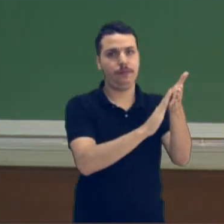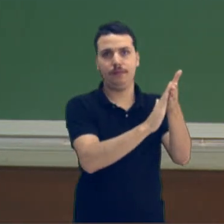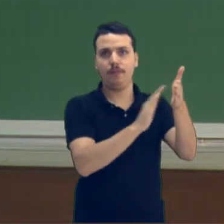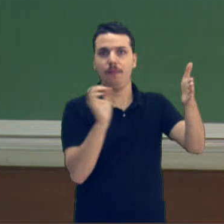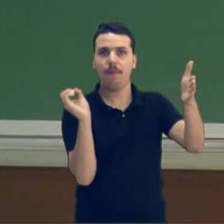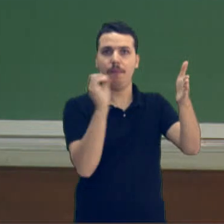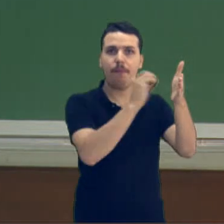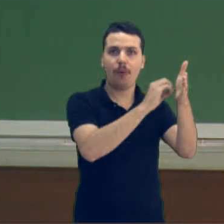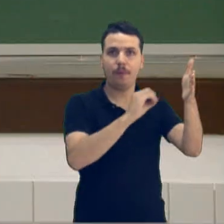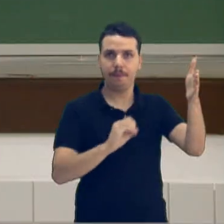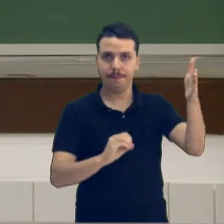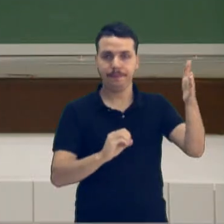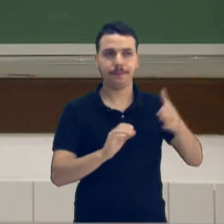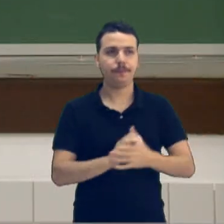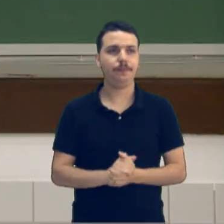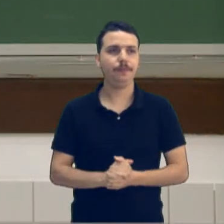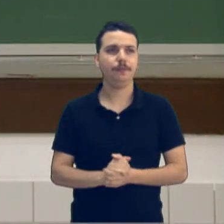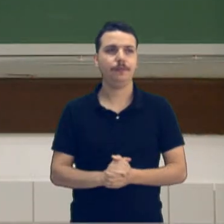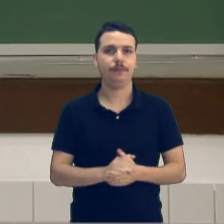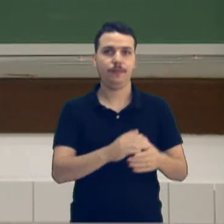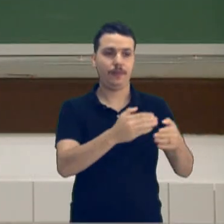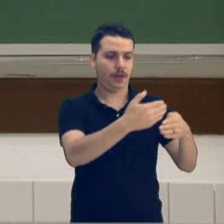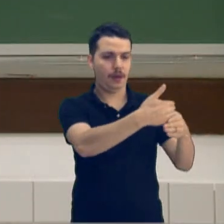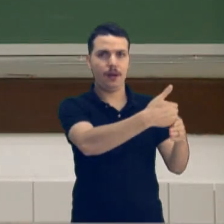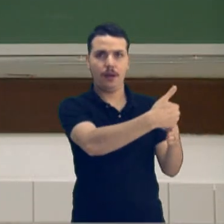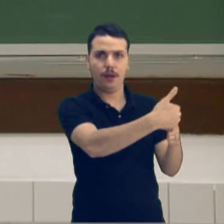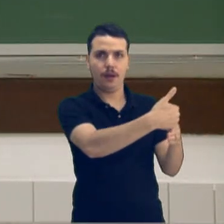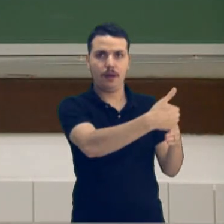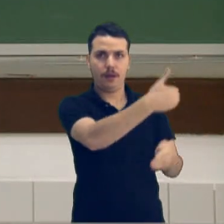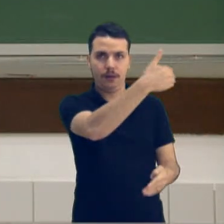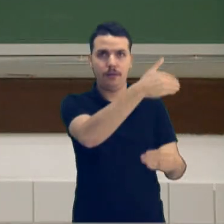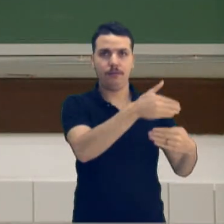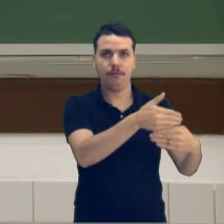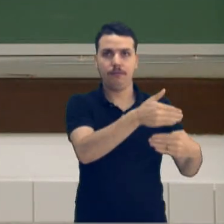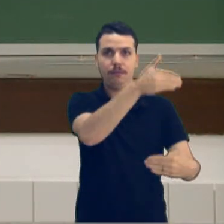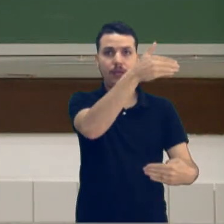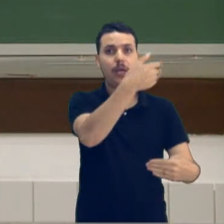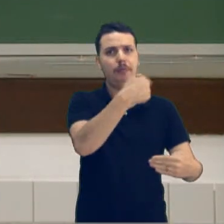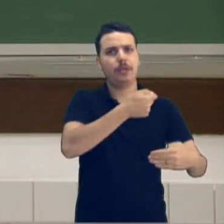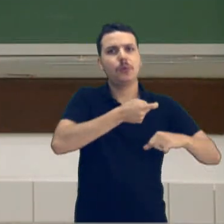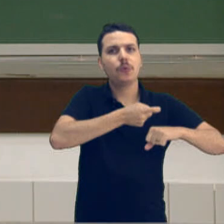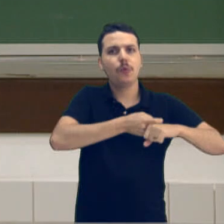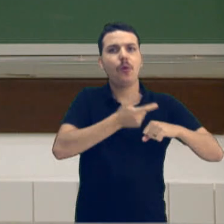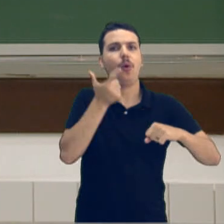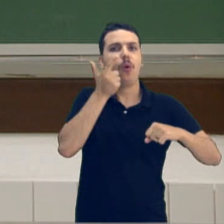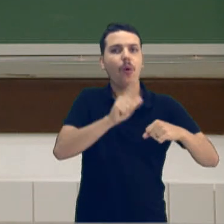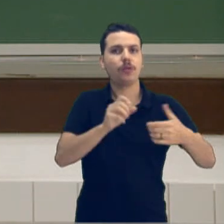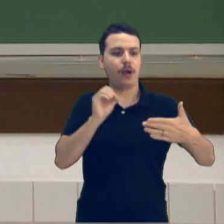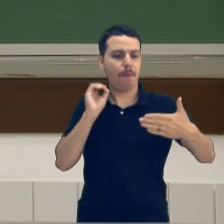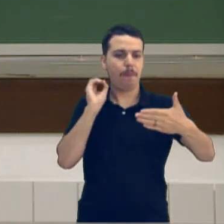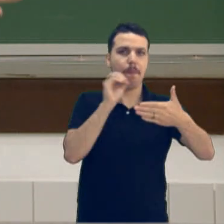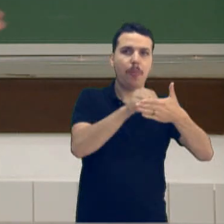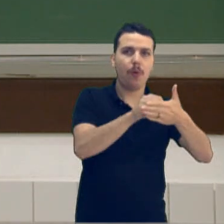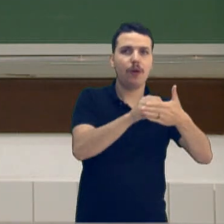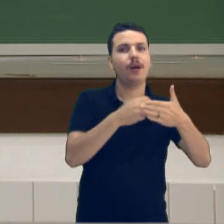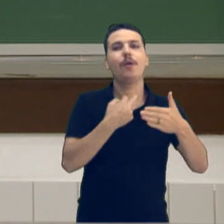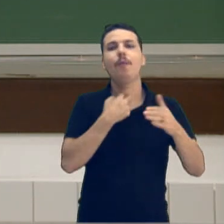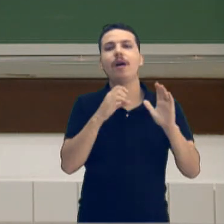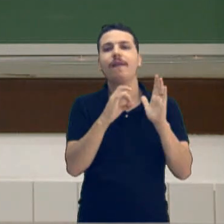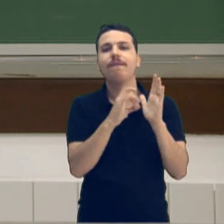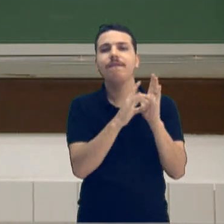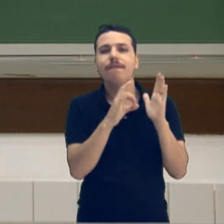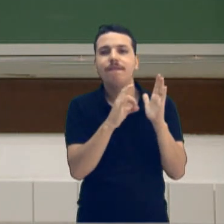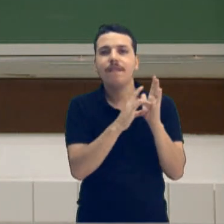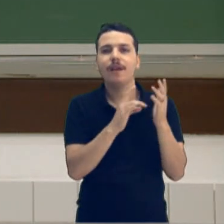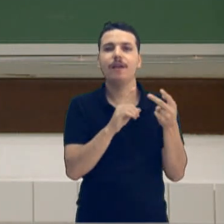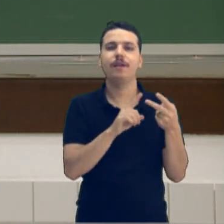tá? Essa parede, ela precisa ser firme, né? Para suportar as batidas, então não pode ser de vidro,